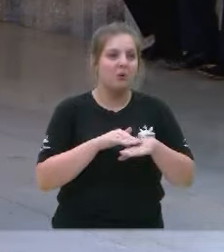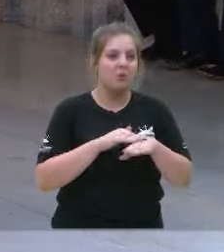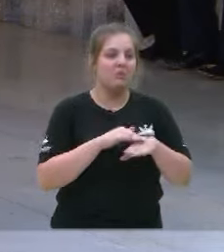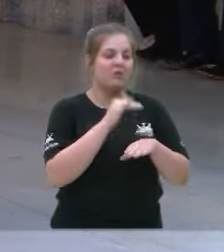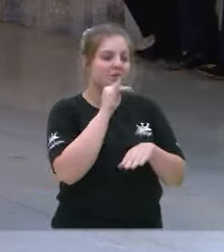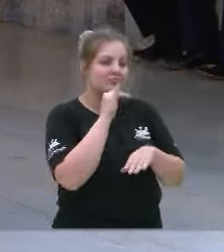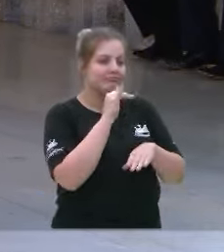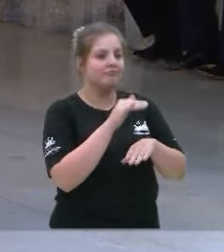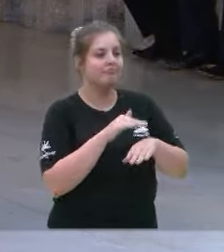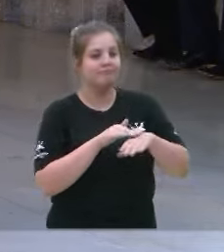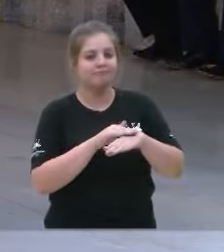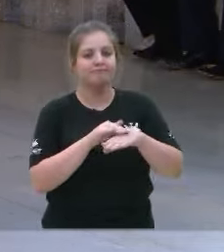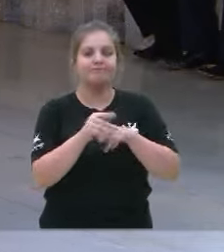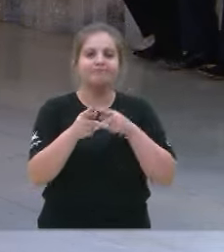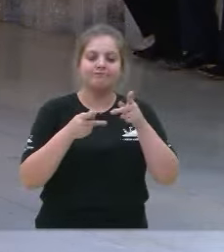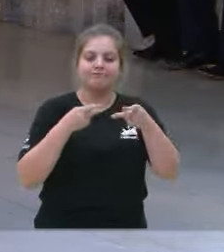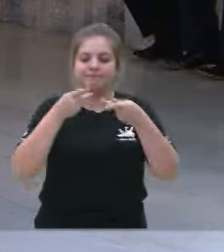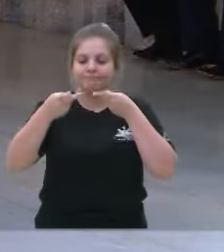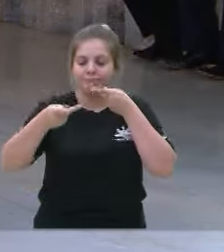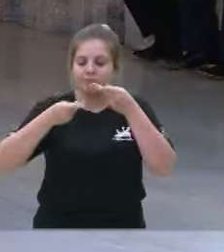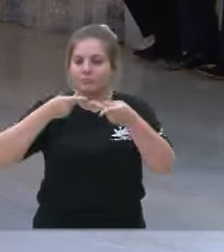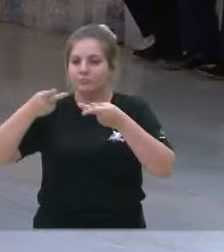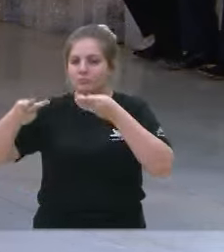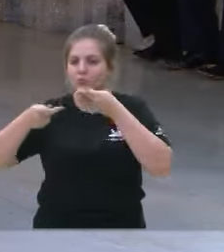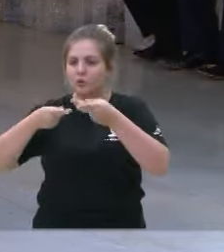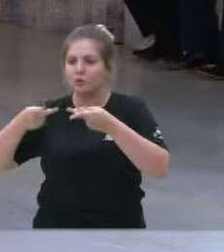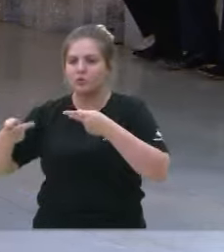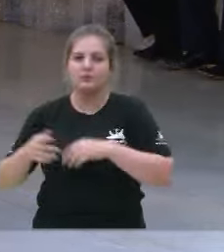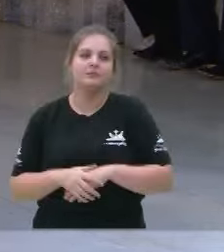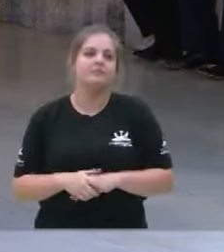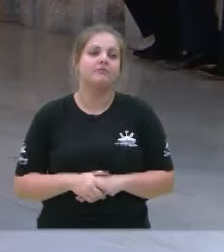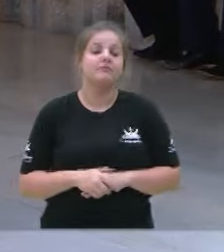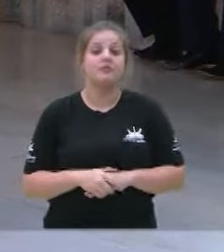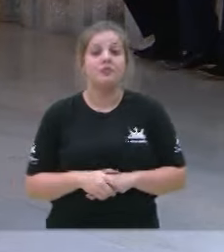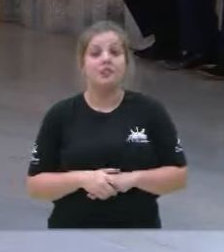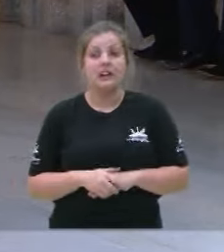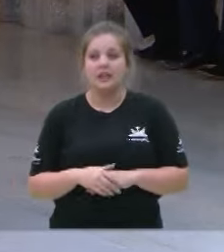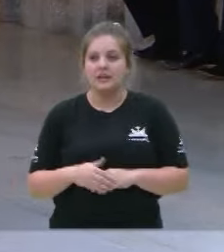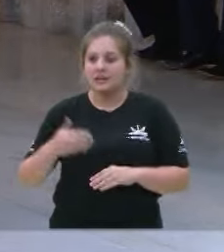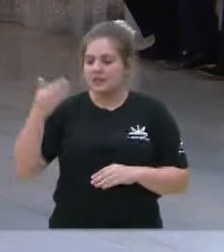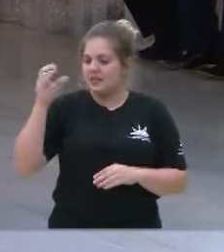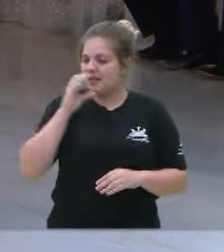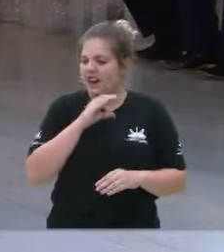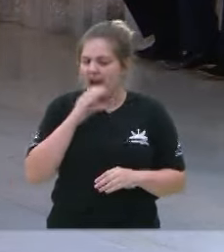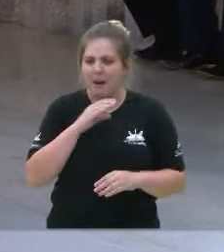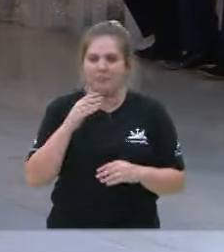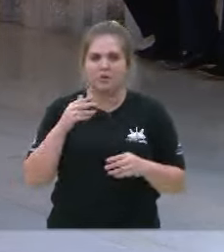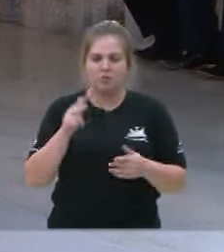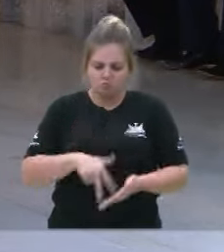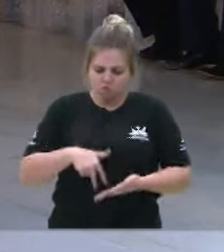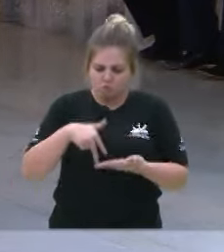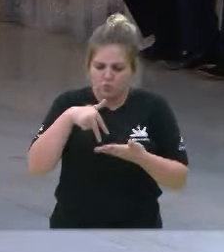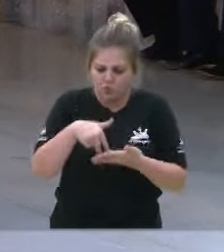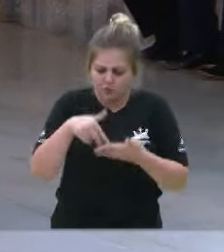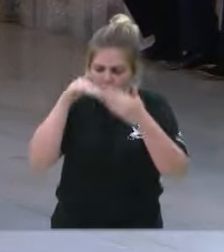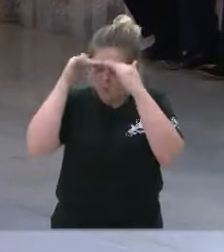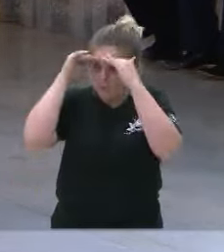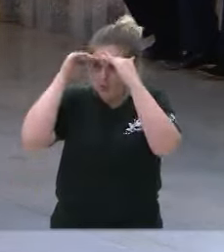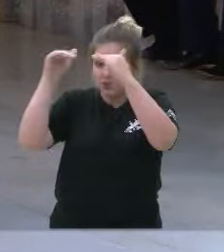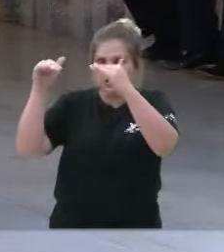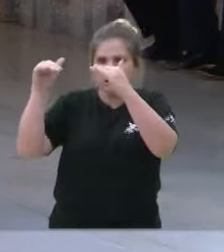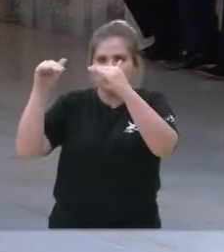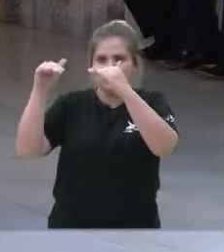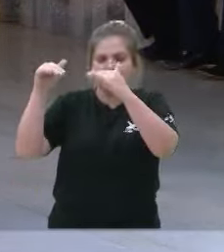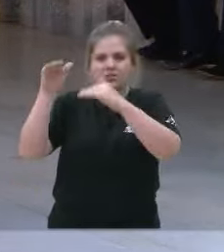palavra no no caminhar ele se colocou de forma cega obediente